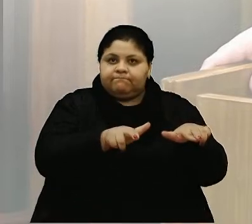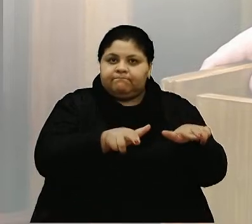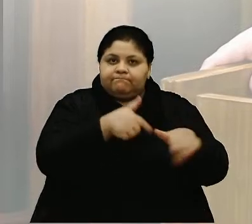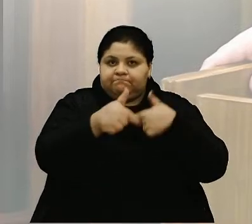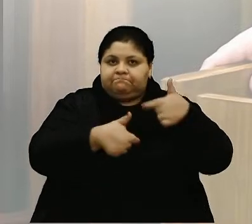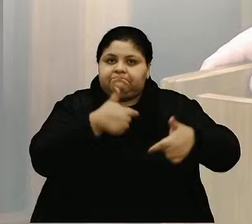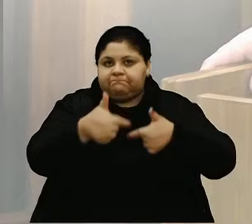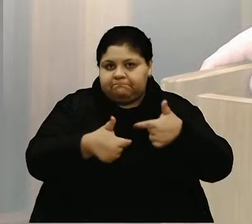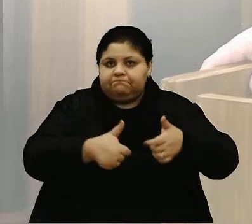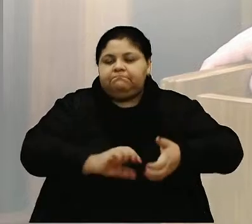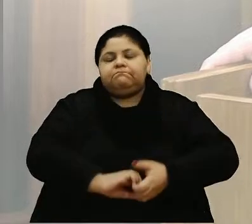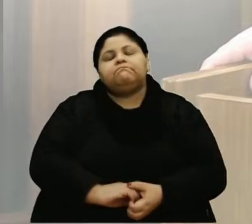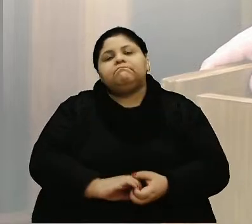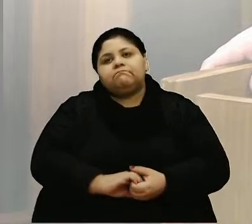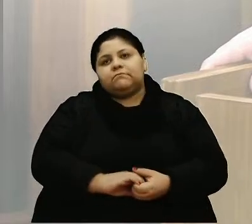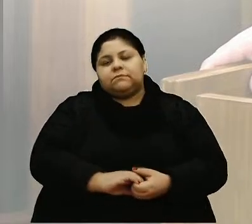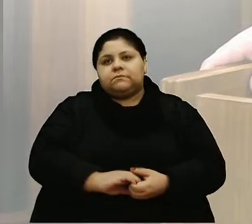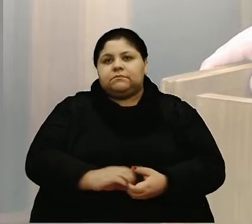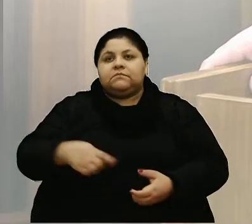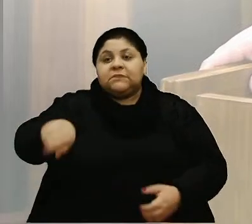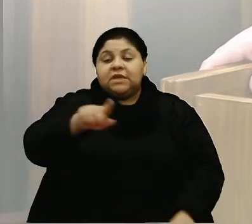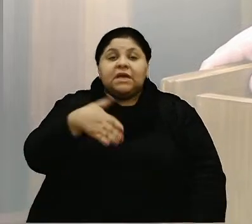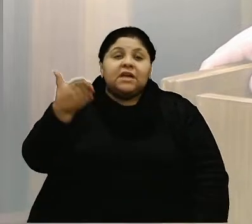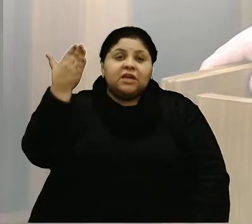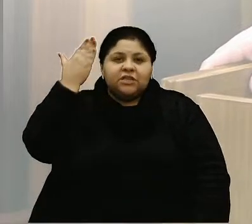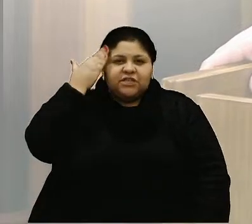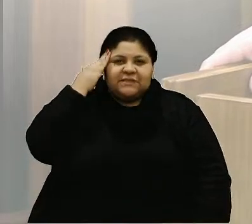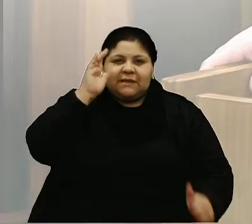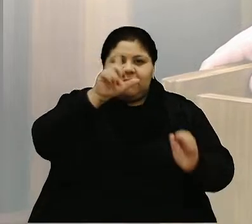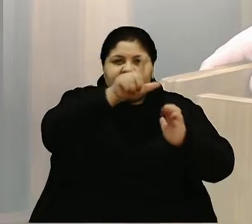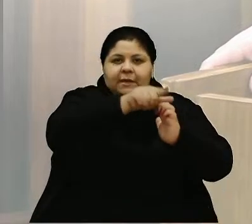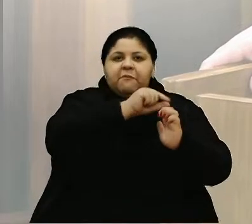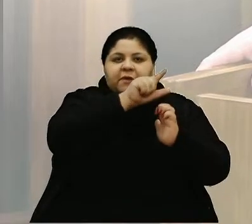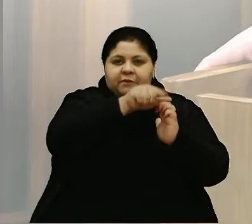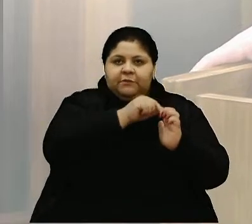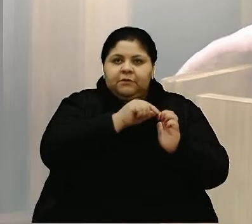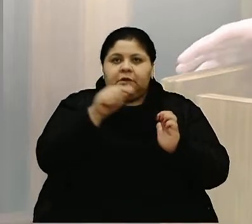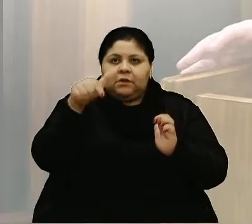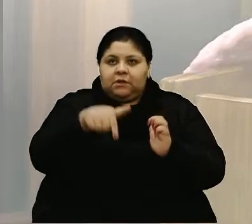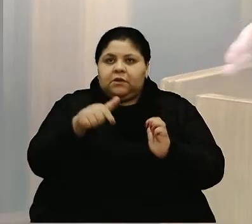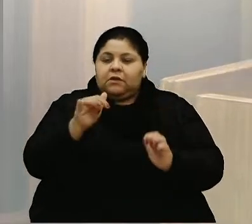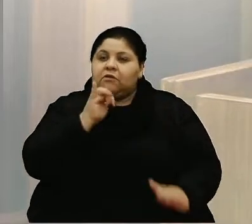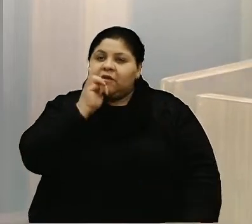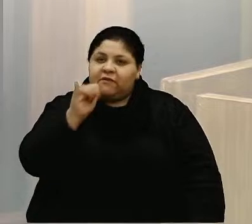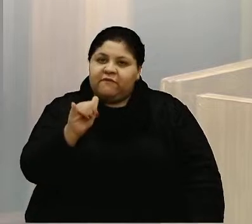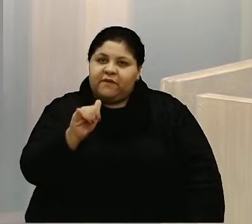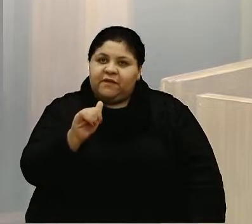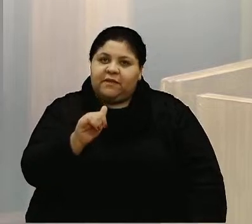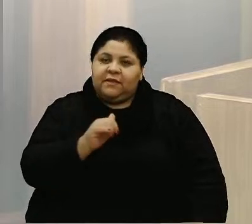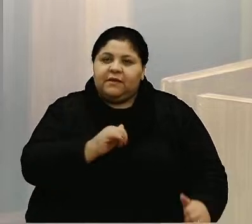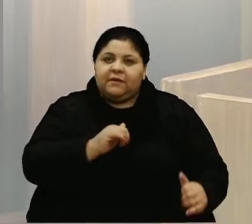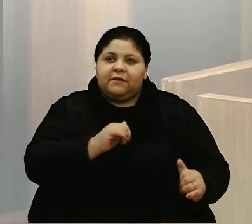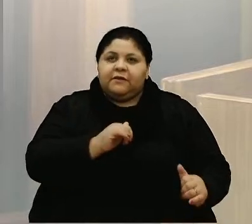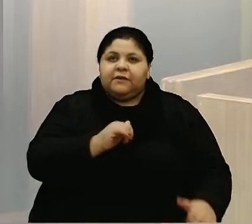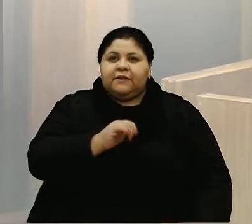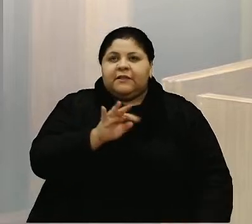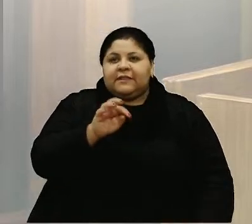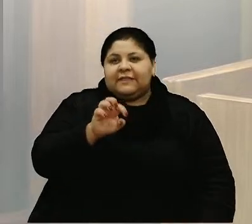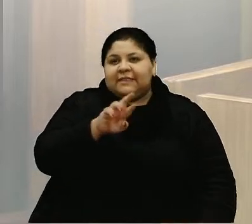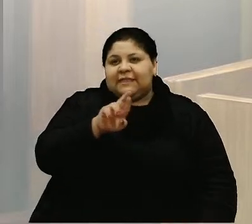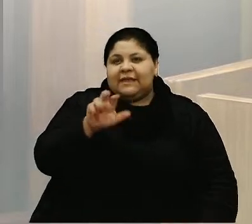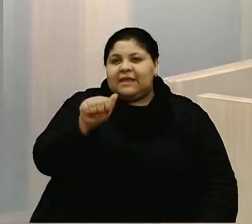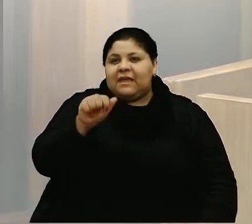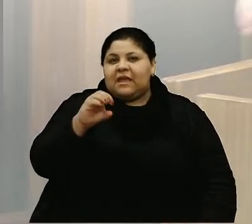atuas. A gente sabe que a TerraSol, e aqui eu falo TerraSol porque a gente vê em loco também,